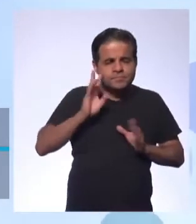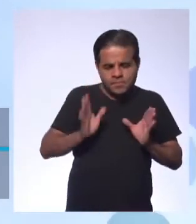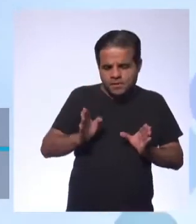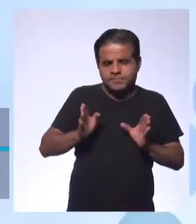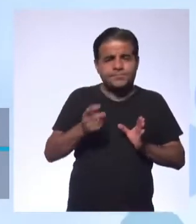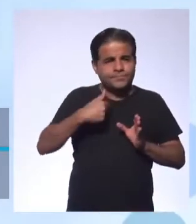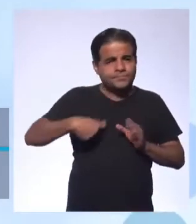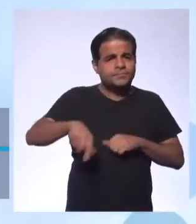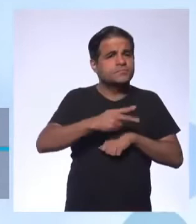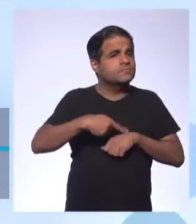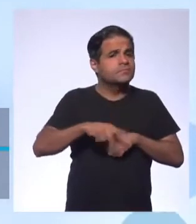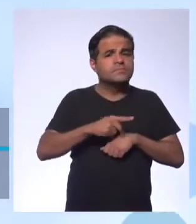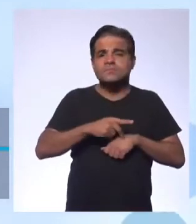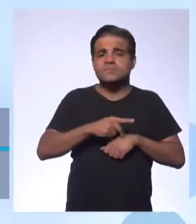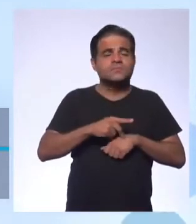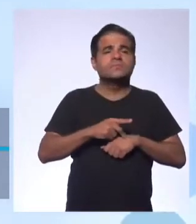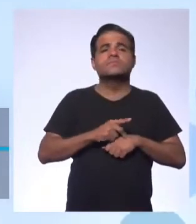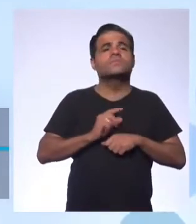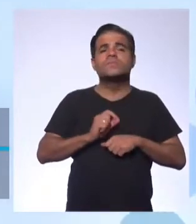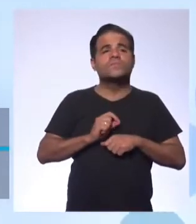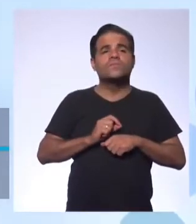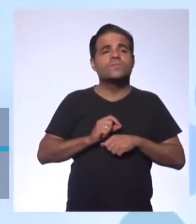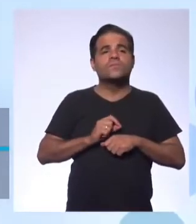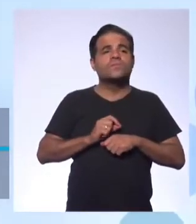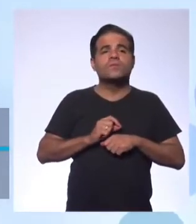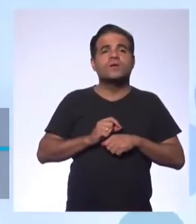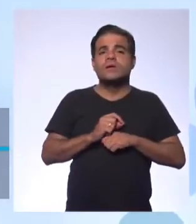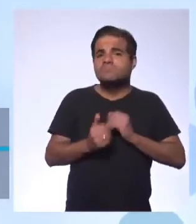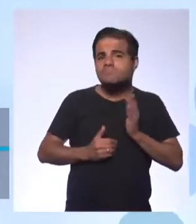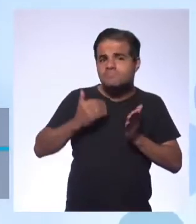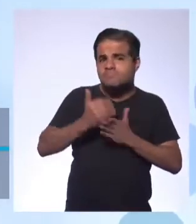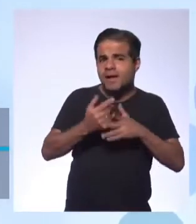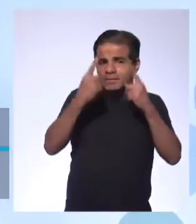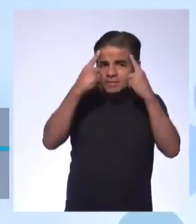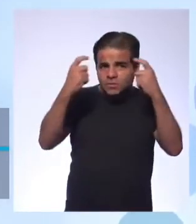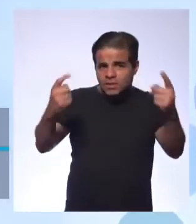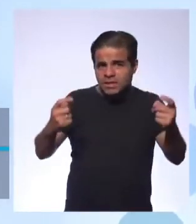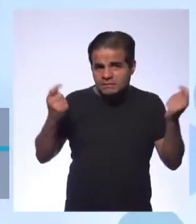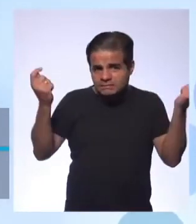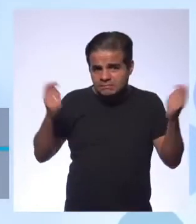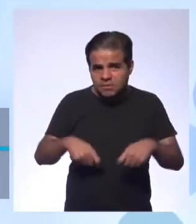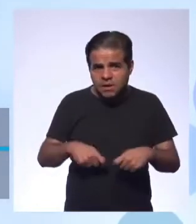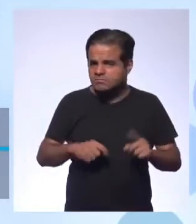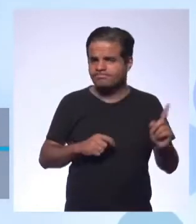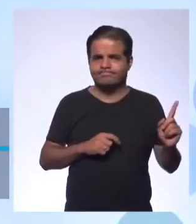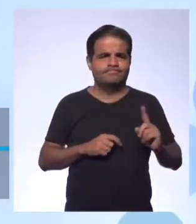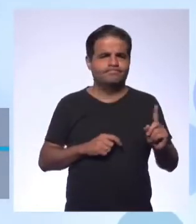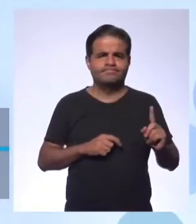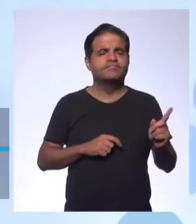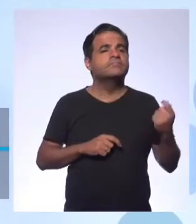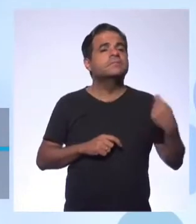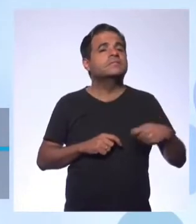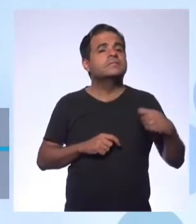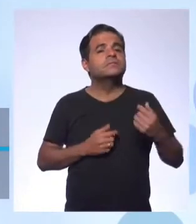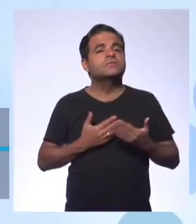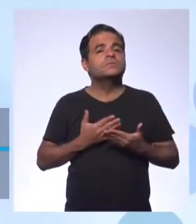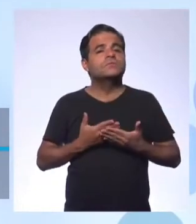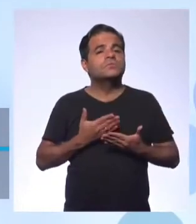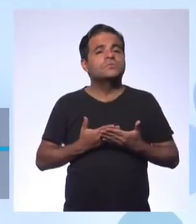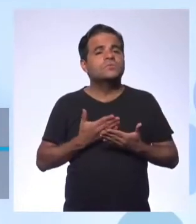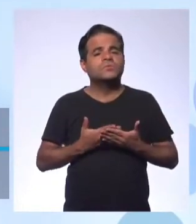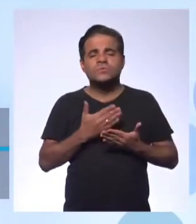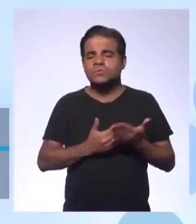país, não deve ser alimentado com mais violência. Ao contrário, devemos estudar muito